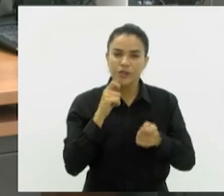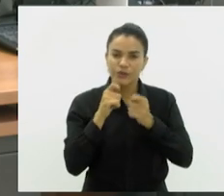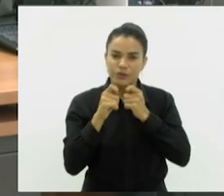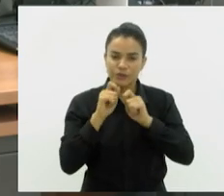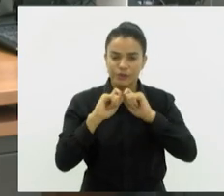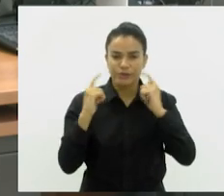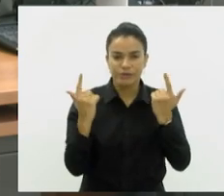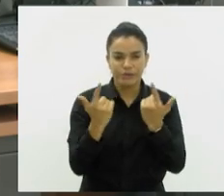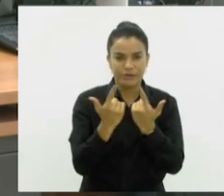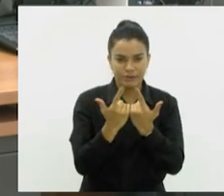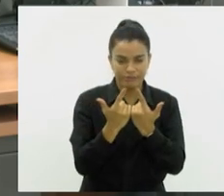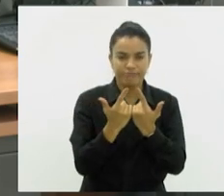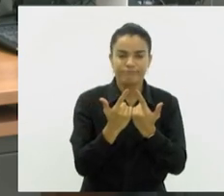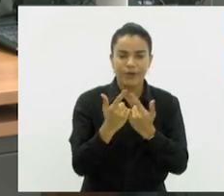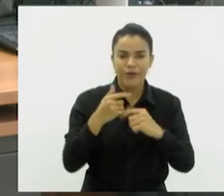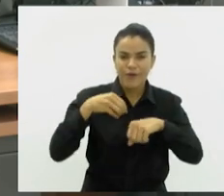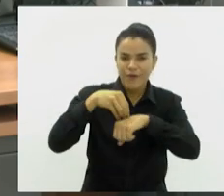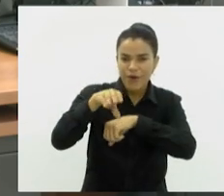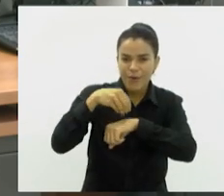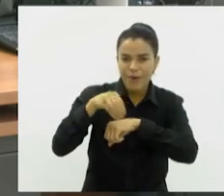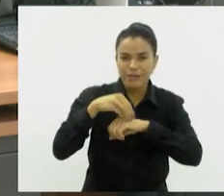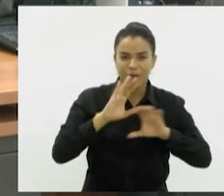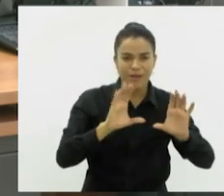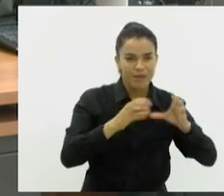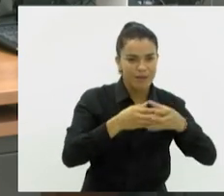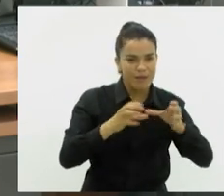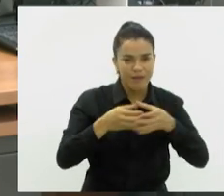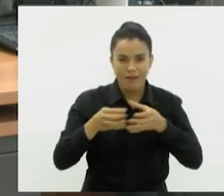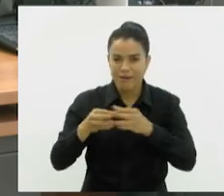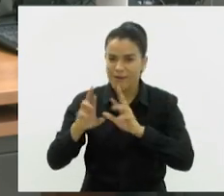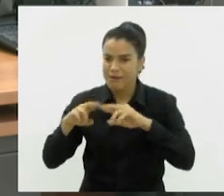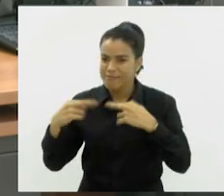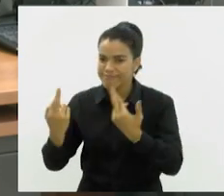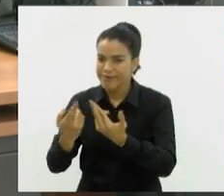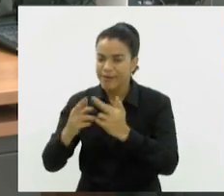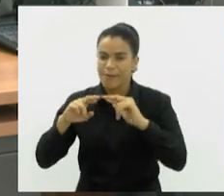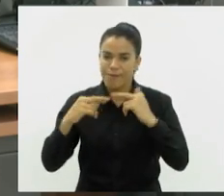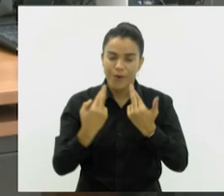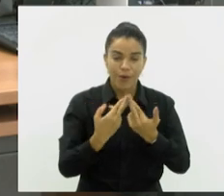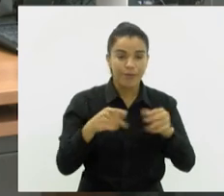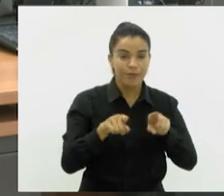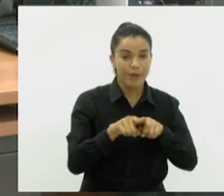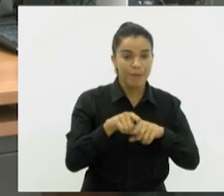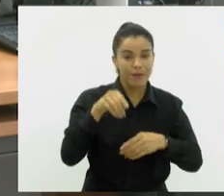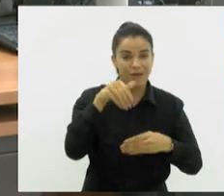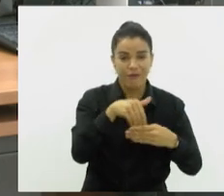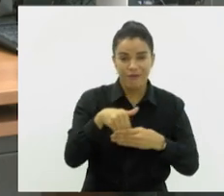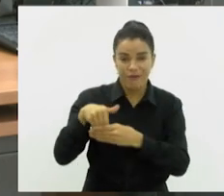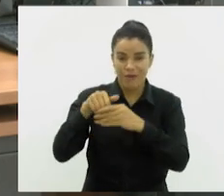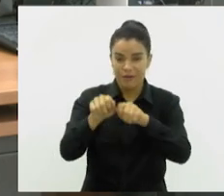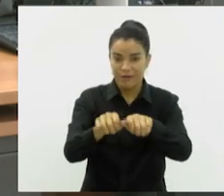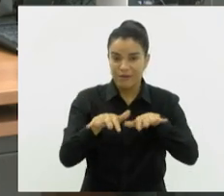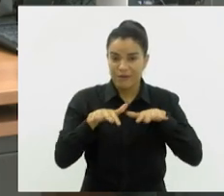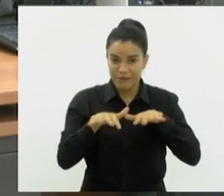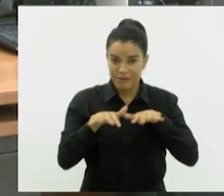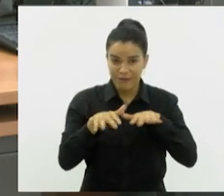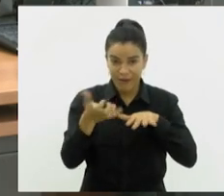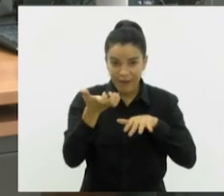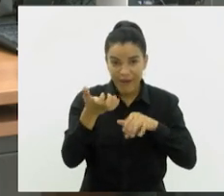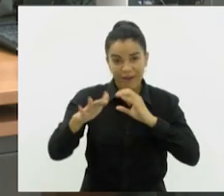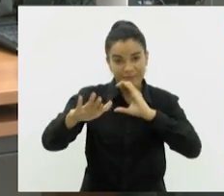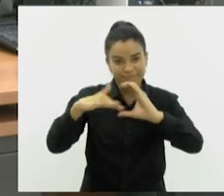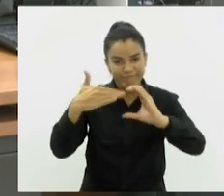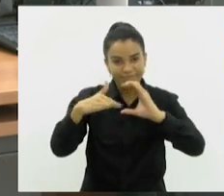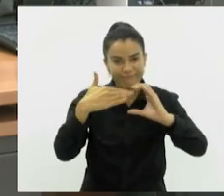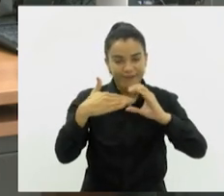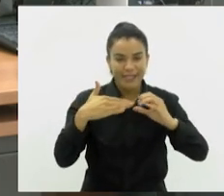alerge com todas as informações das comissões que se reuniram hoje aqui e também das votações no plenário quer enviar alguma coisa aí